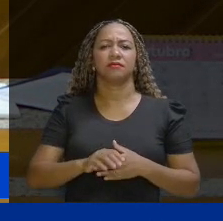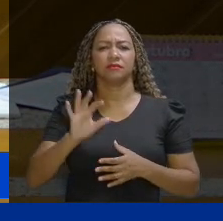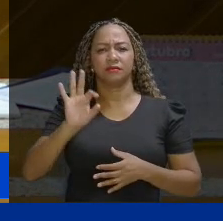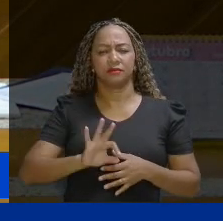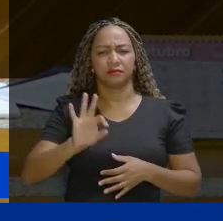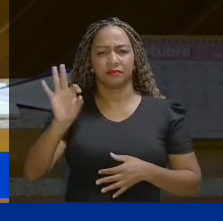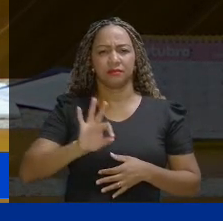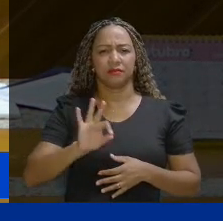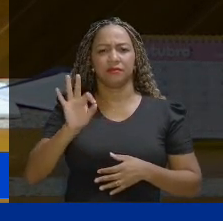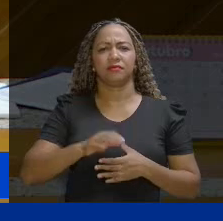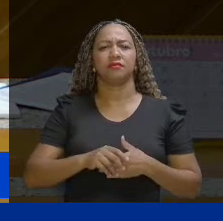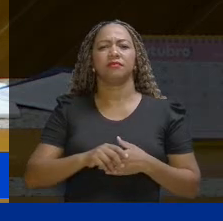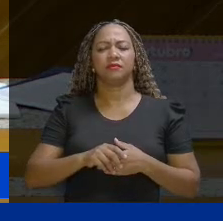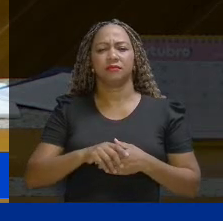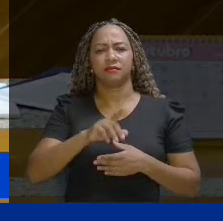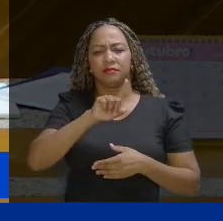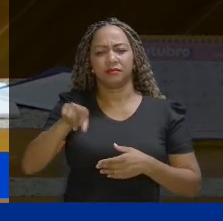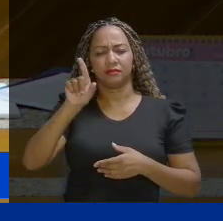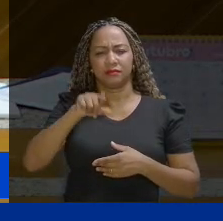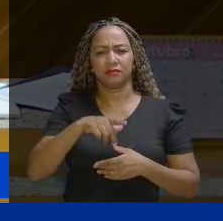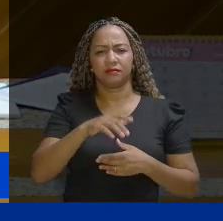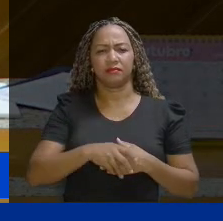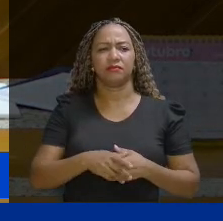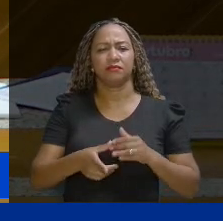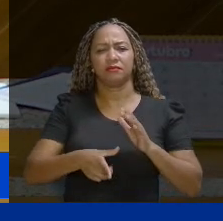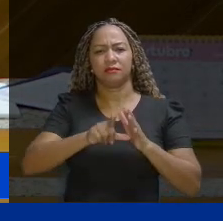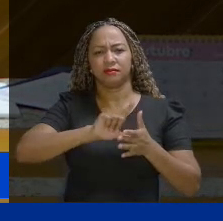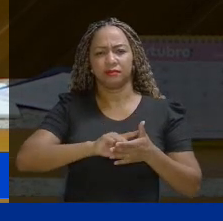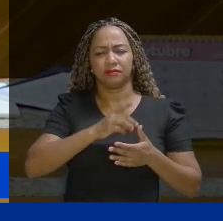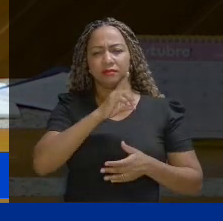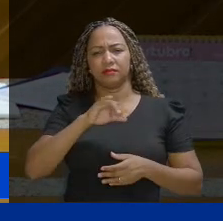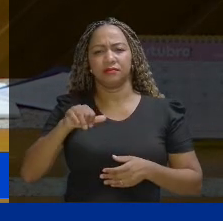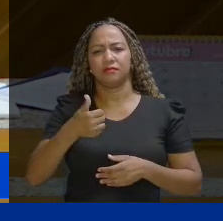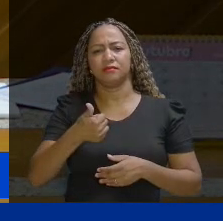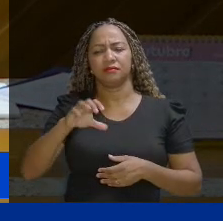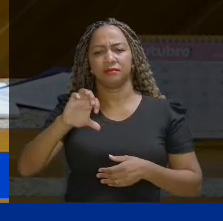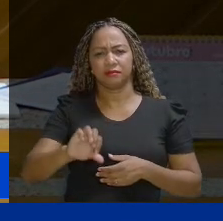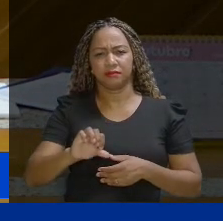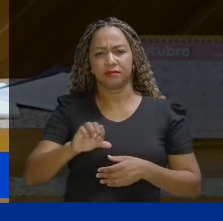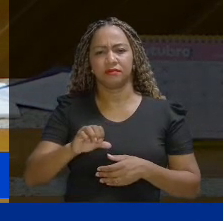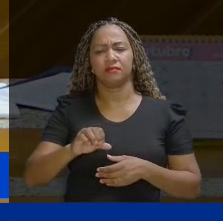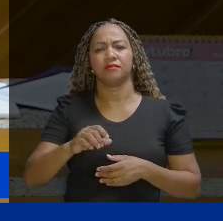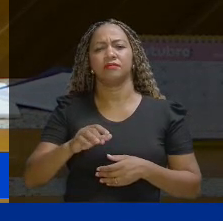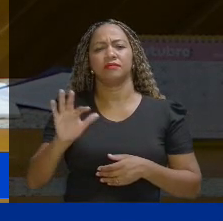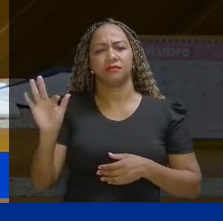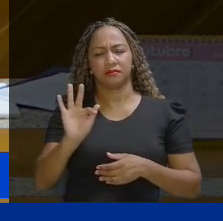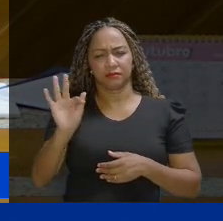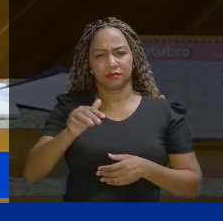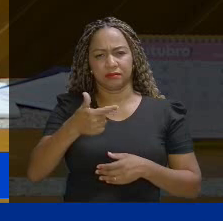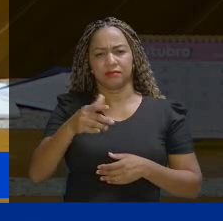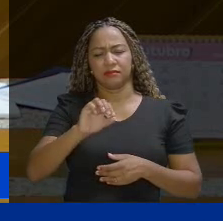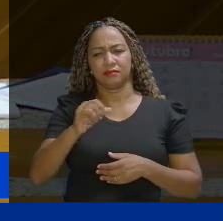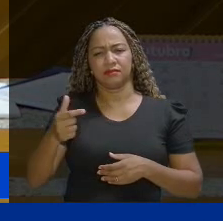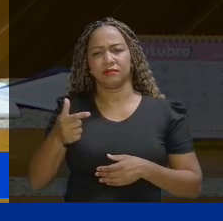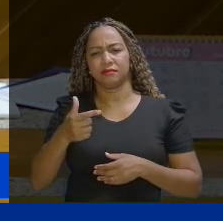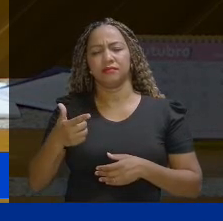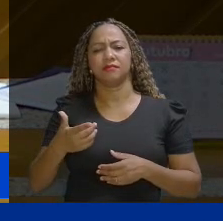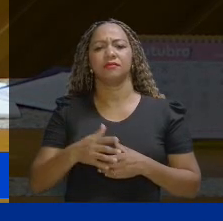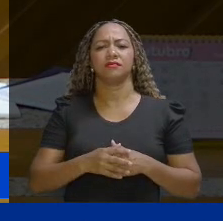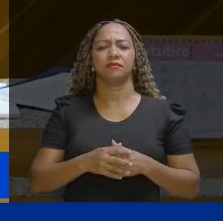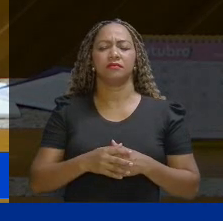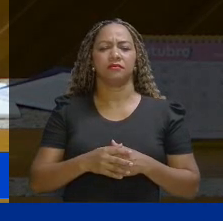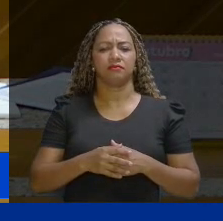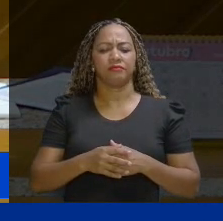as renúncias e o indeferimento antes do dia 19 de 2 de 29. Alegou que a candidata Joaquina renunciou